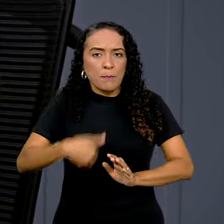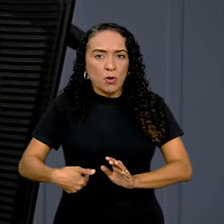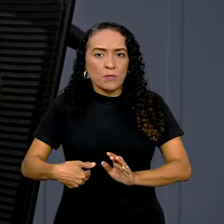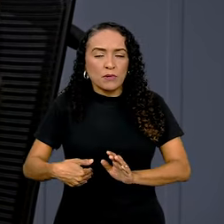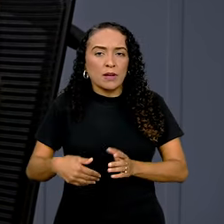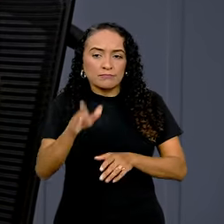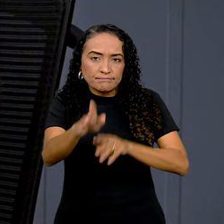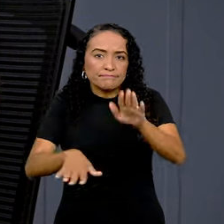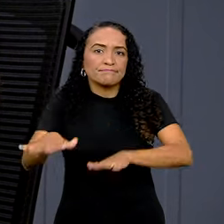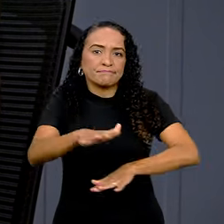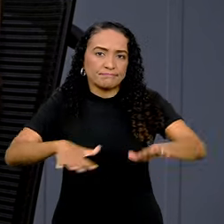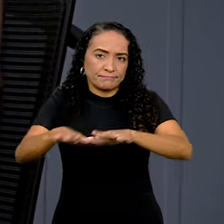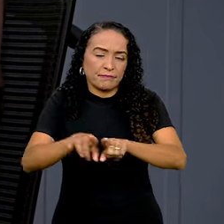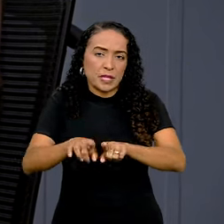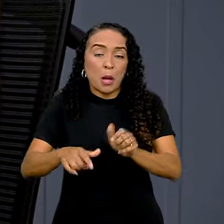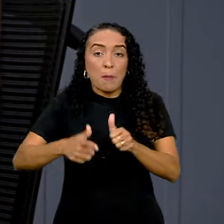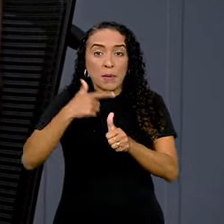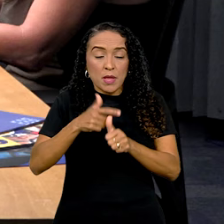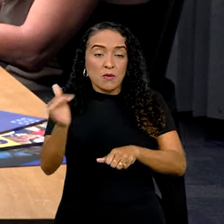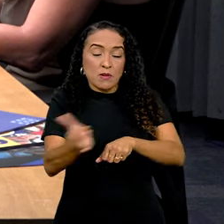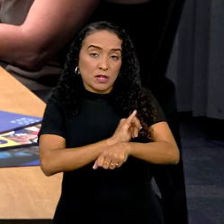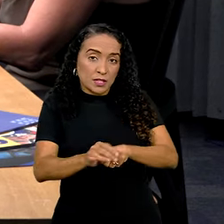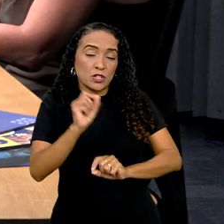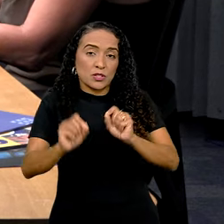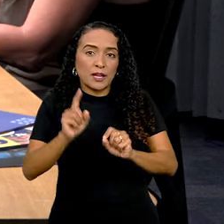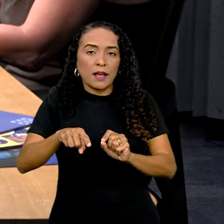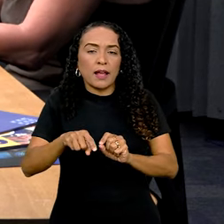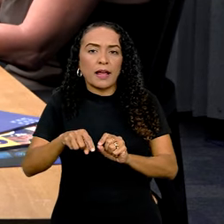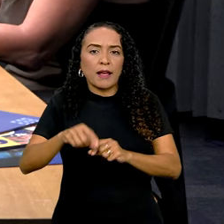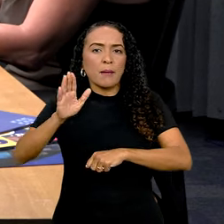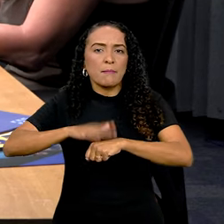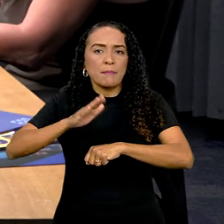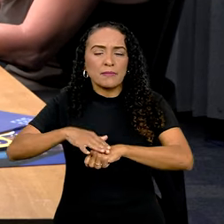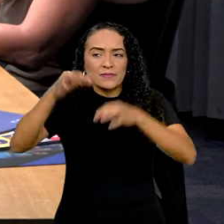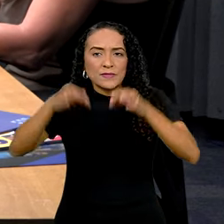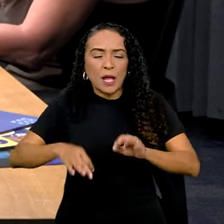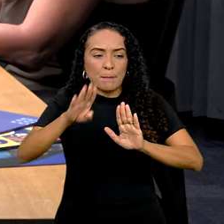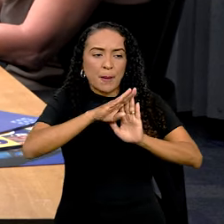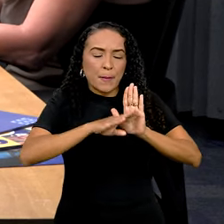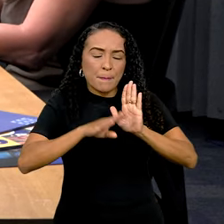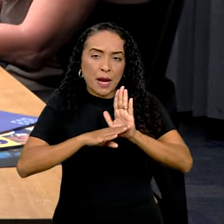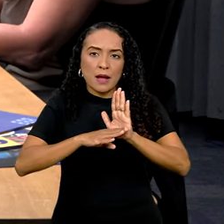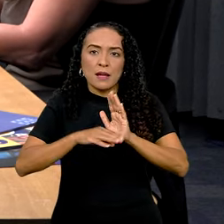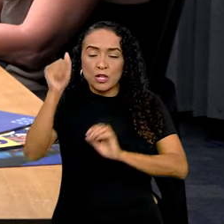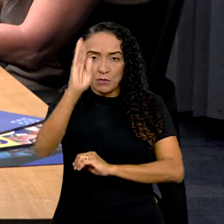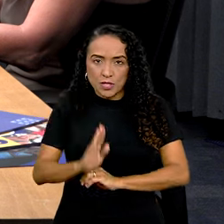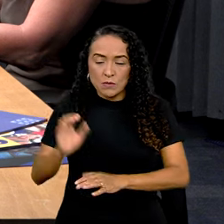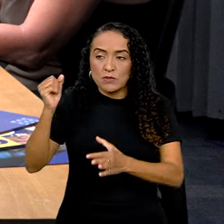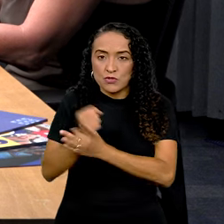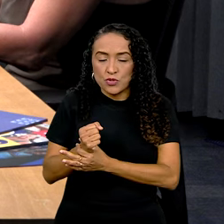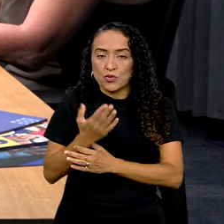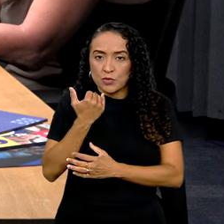direção a esses públicos e territórios Então a primeira medida foi eh aplicar a escala Brasileira de inseguran tá